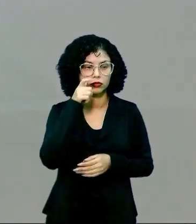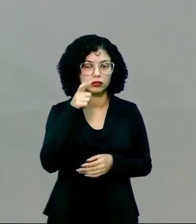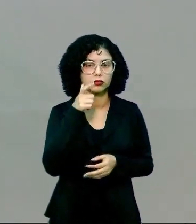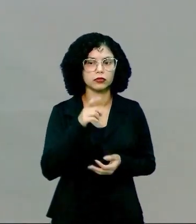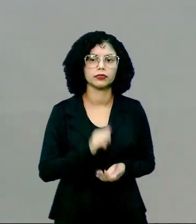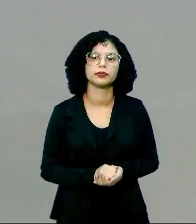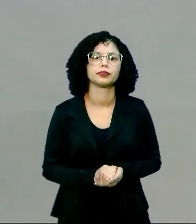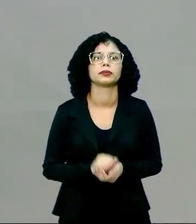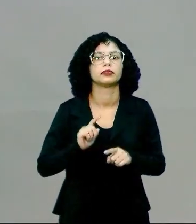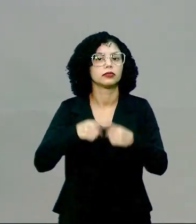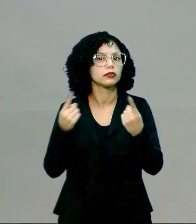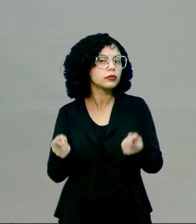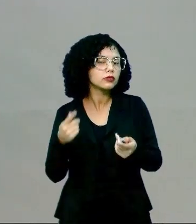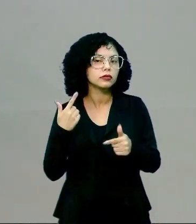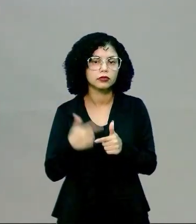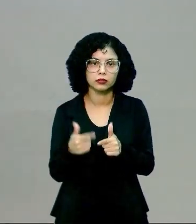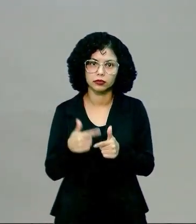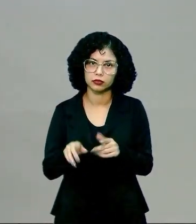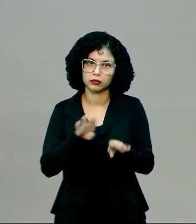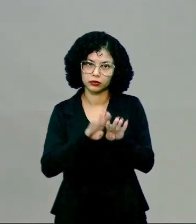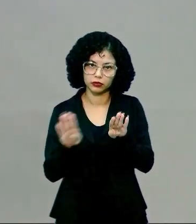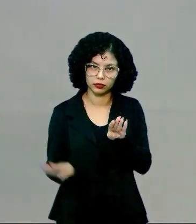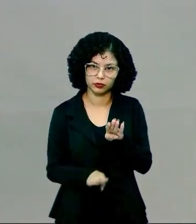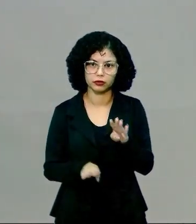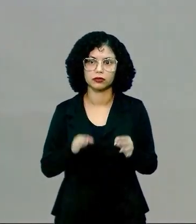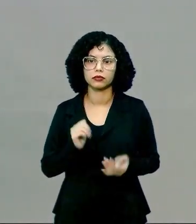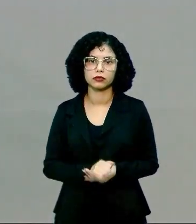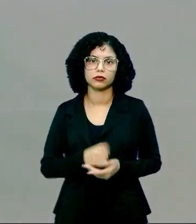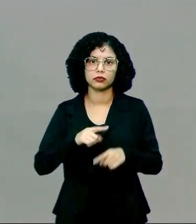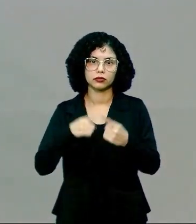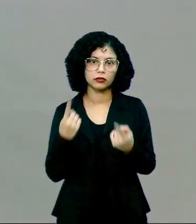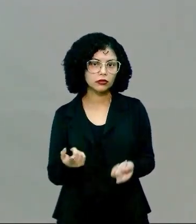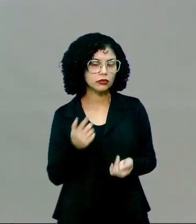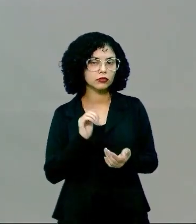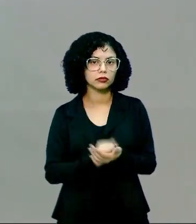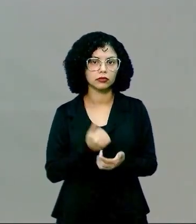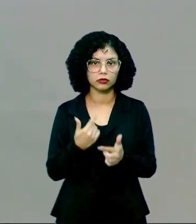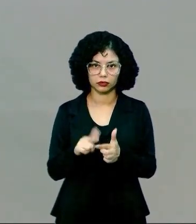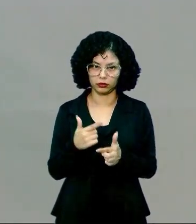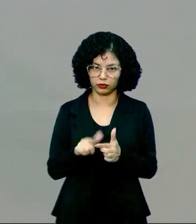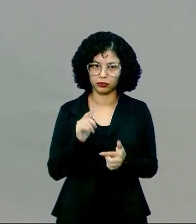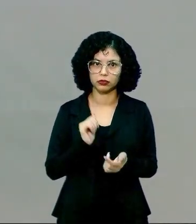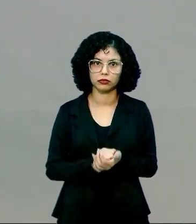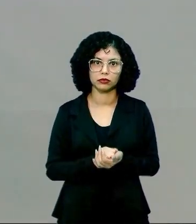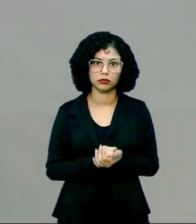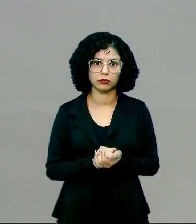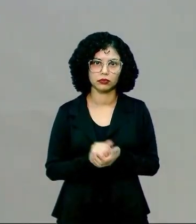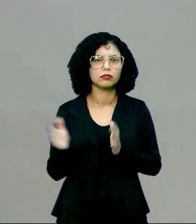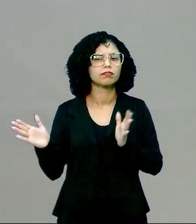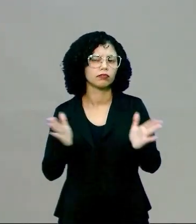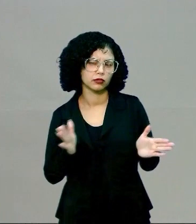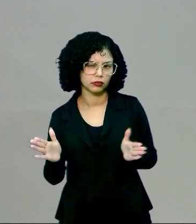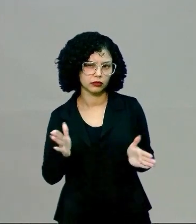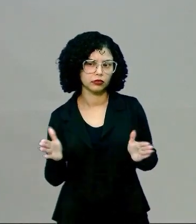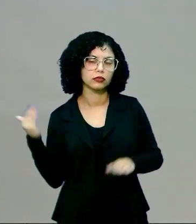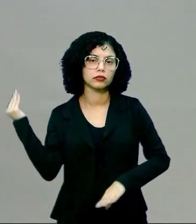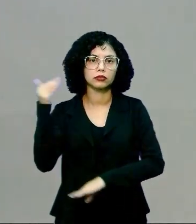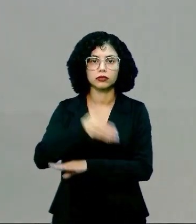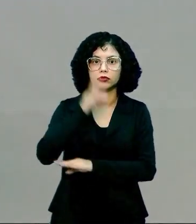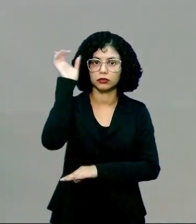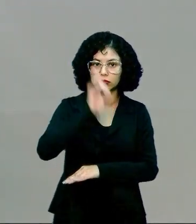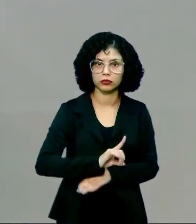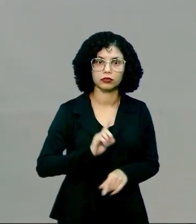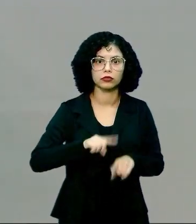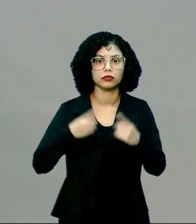atenção, mais uma situação de desigualdade, mais uma situação de acesso aos direitos, não